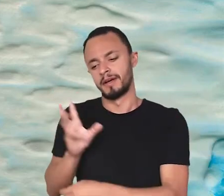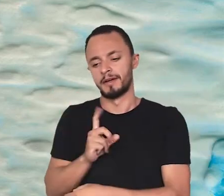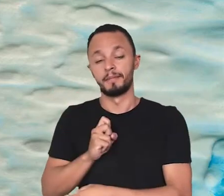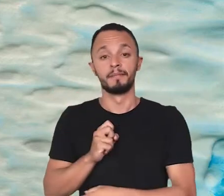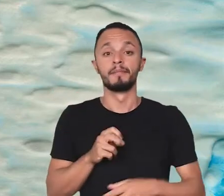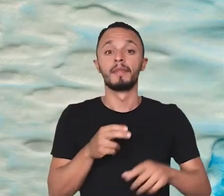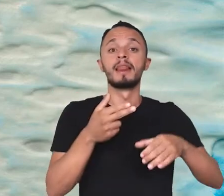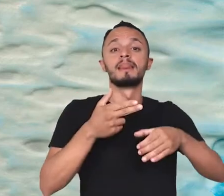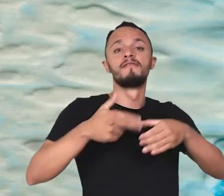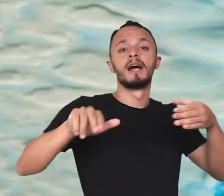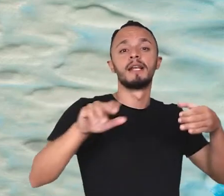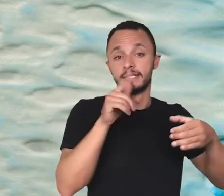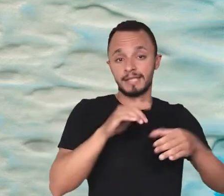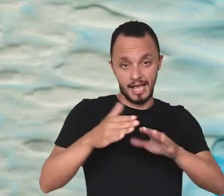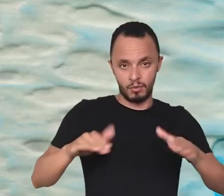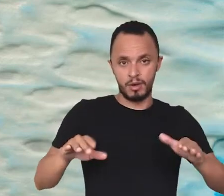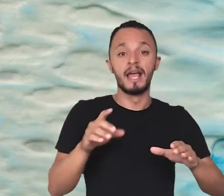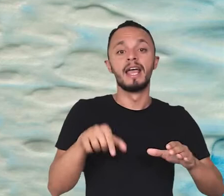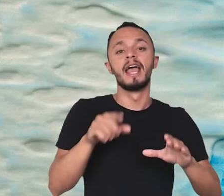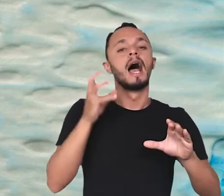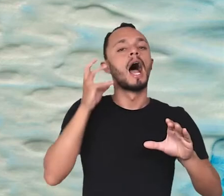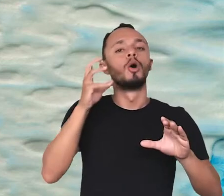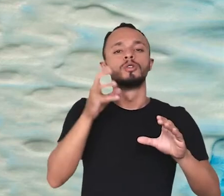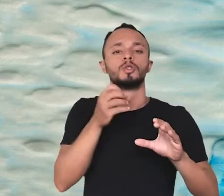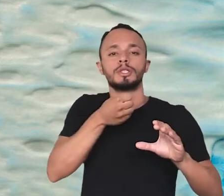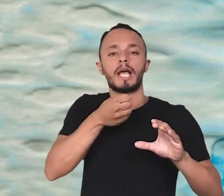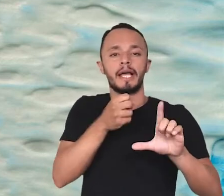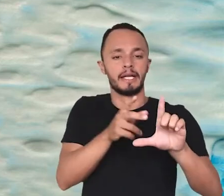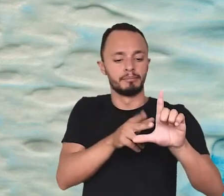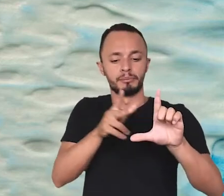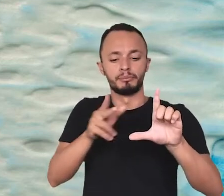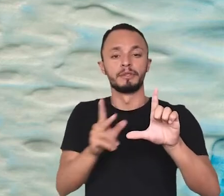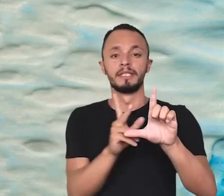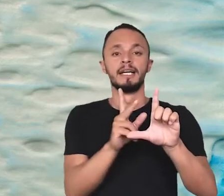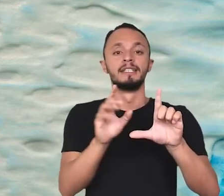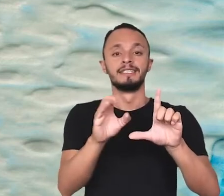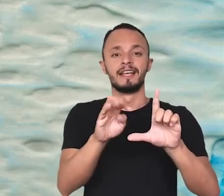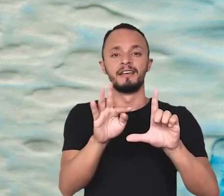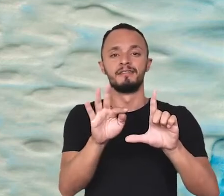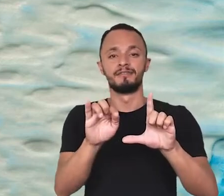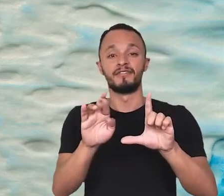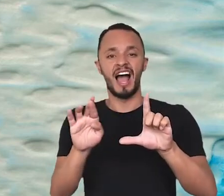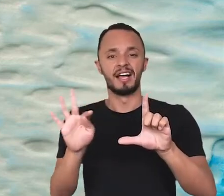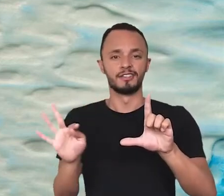Navalha d'Água, audiosérie original da turma do primeiro ano noturno de Teatro Cefart.